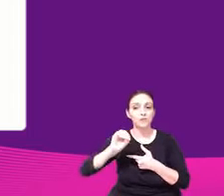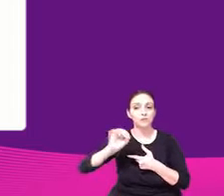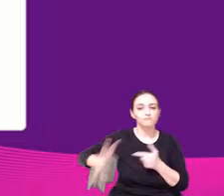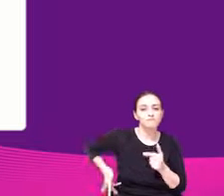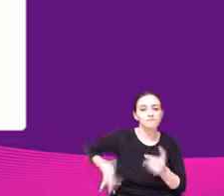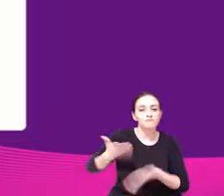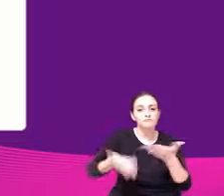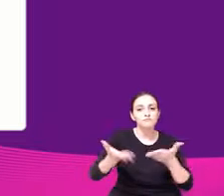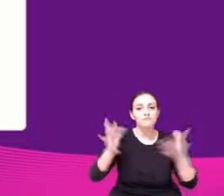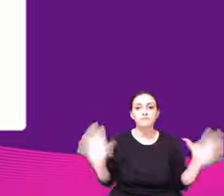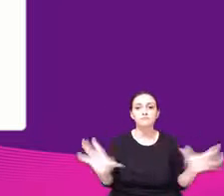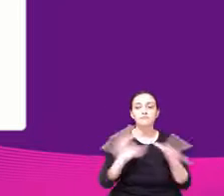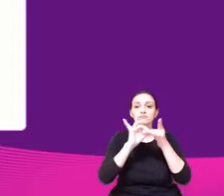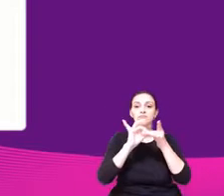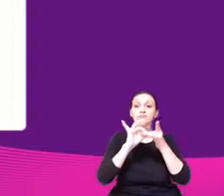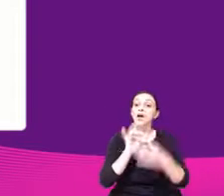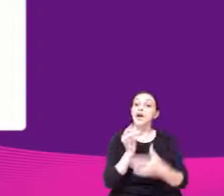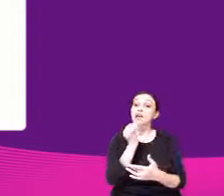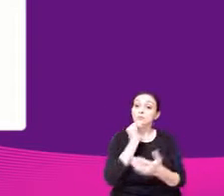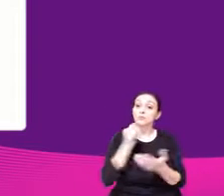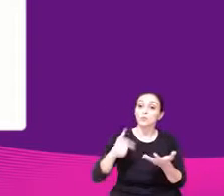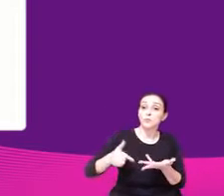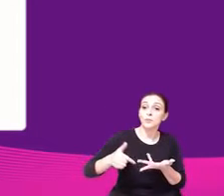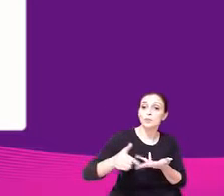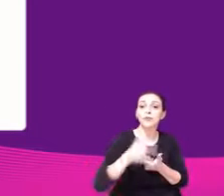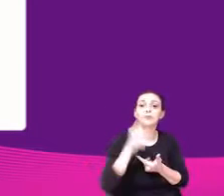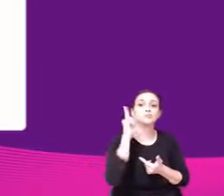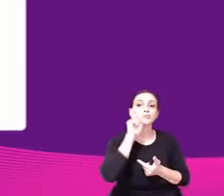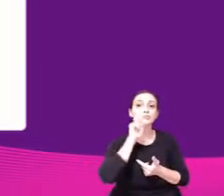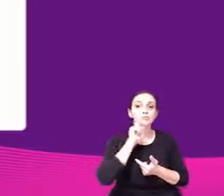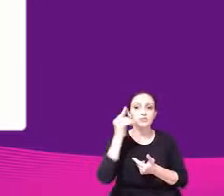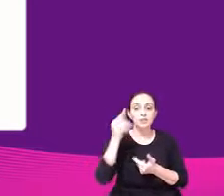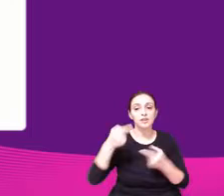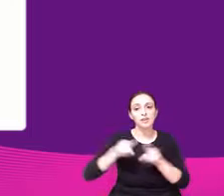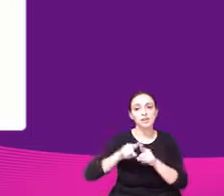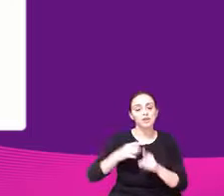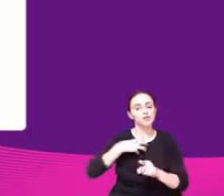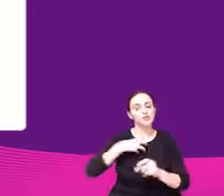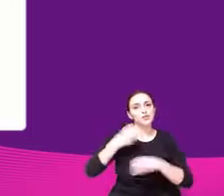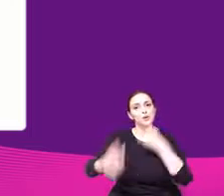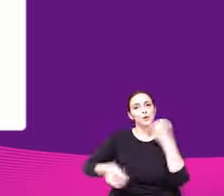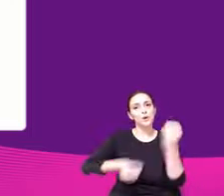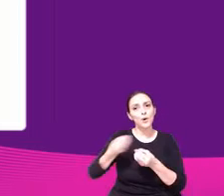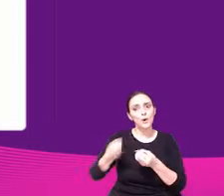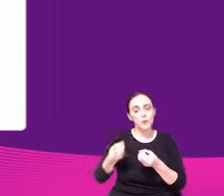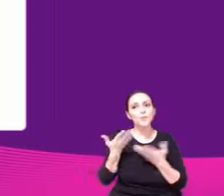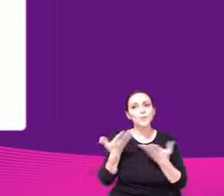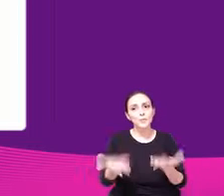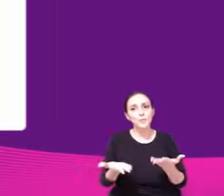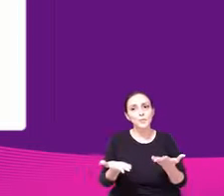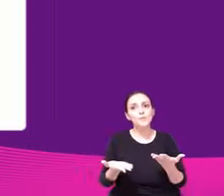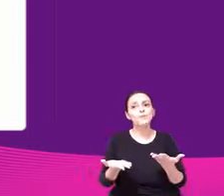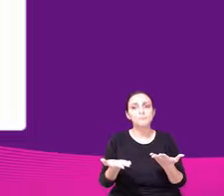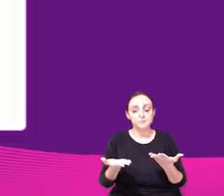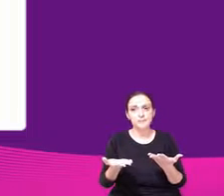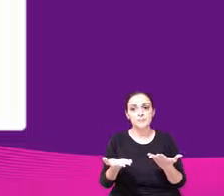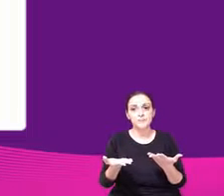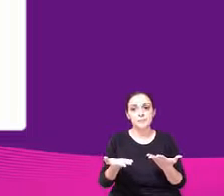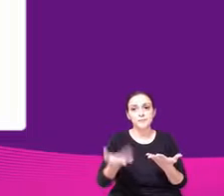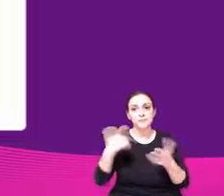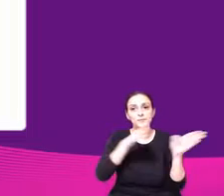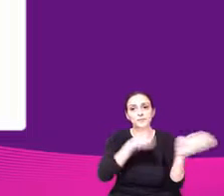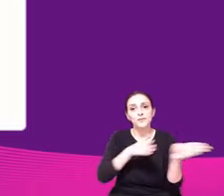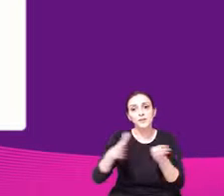alguns exemplos, principalmente o exemplo aqui dos Estados Unidos, né, sobre a forma com que se está